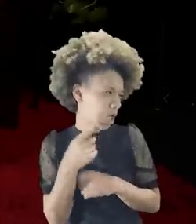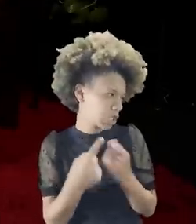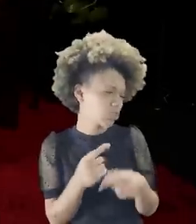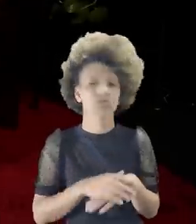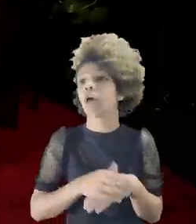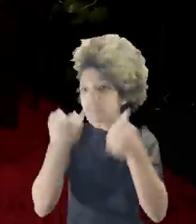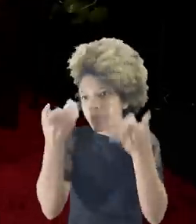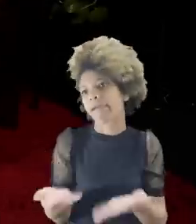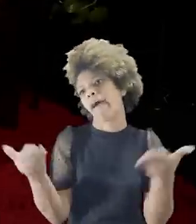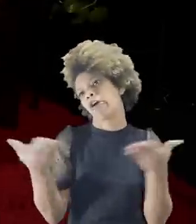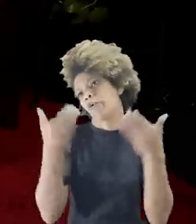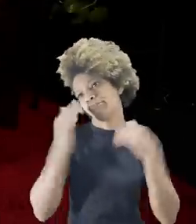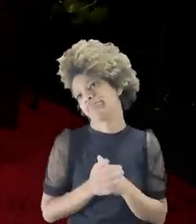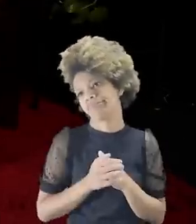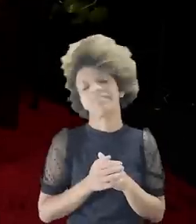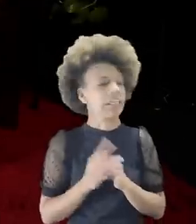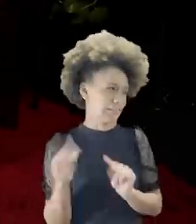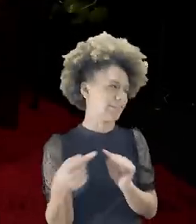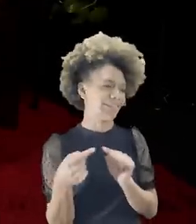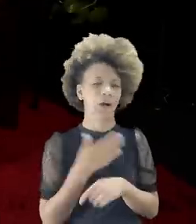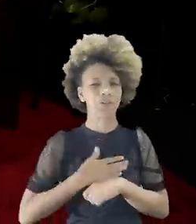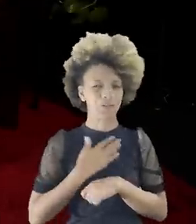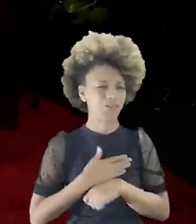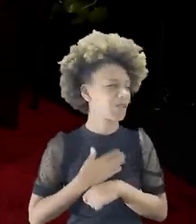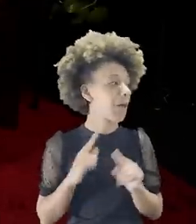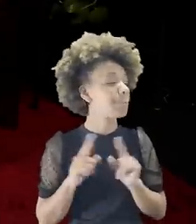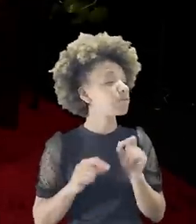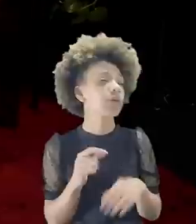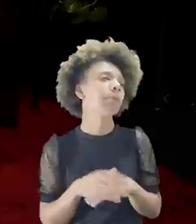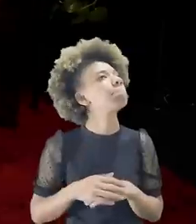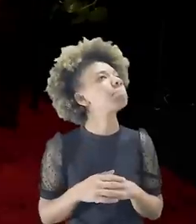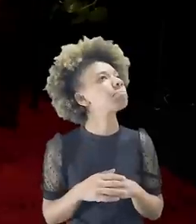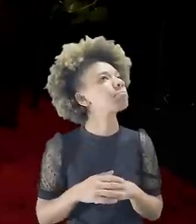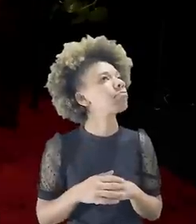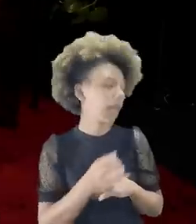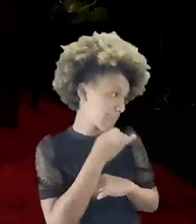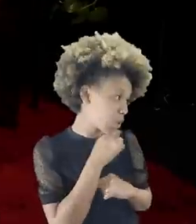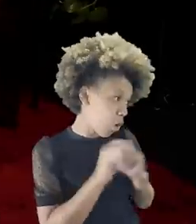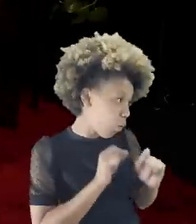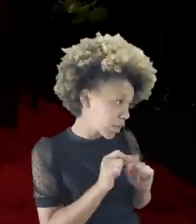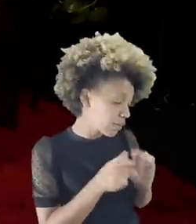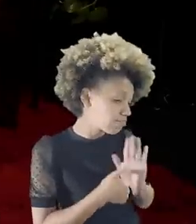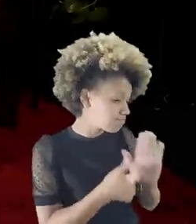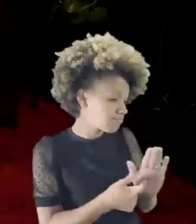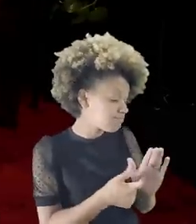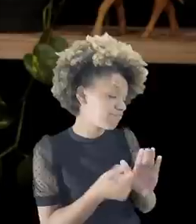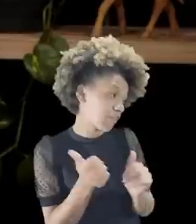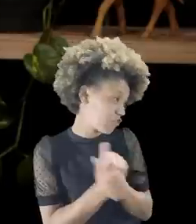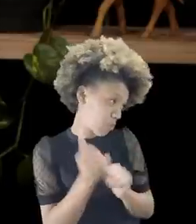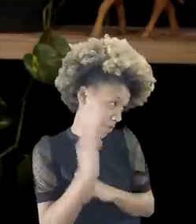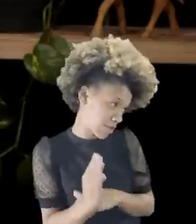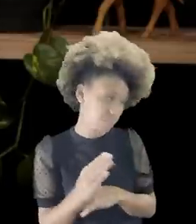fala isso agora velho tá gostoso sabe como é que eu ia falar eu ia falar assim o que que virou o futebol brasileiro